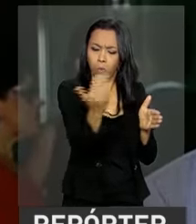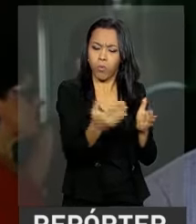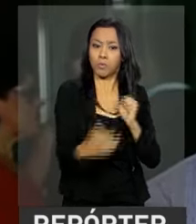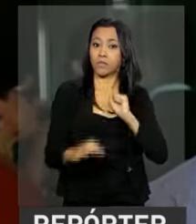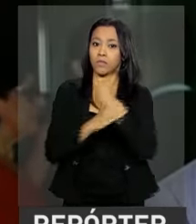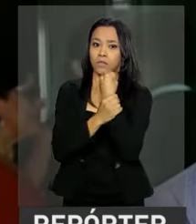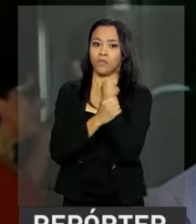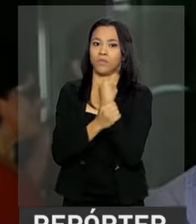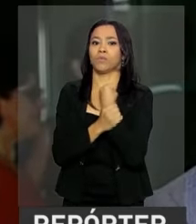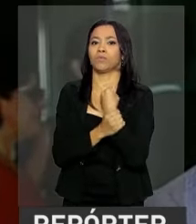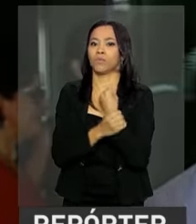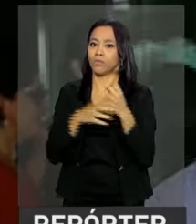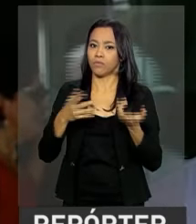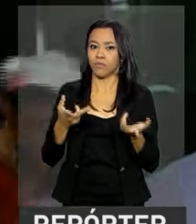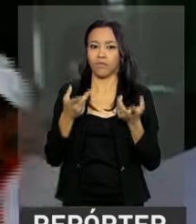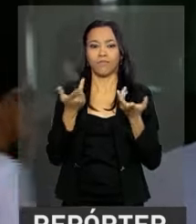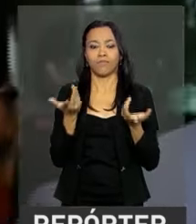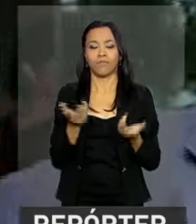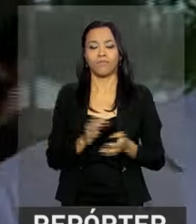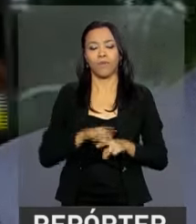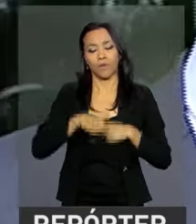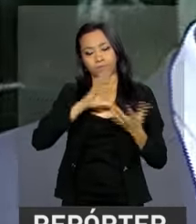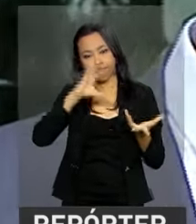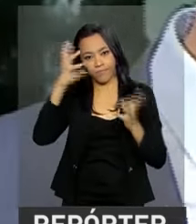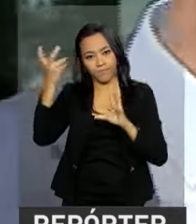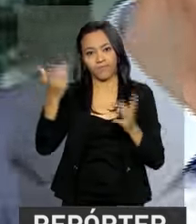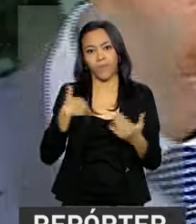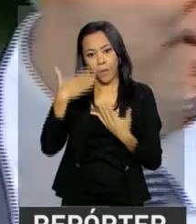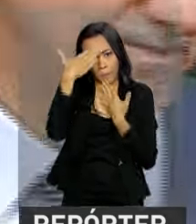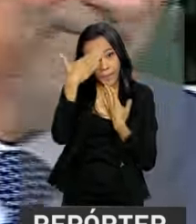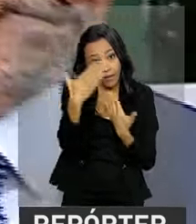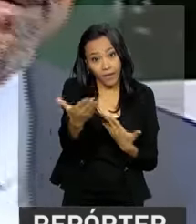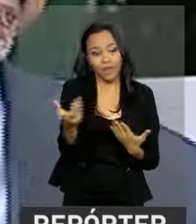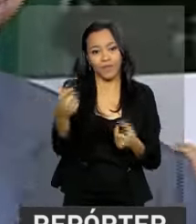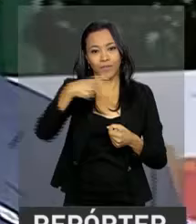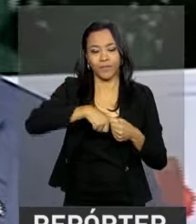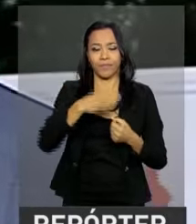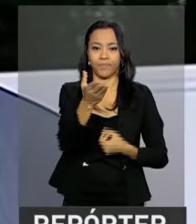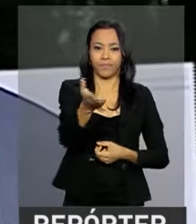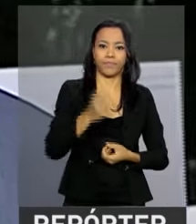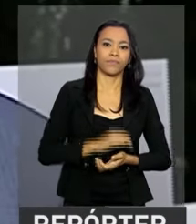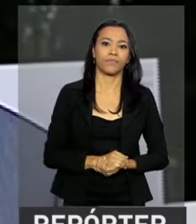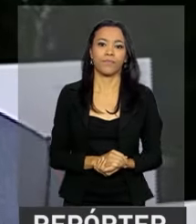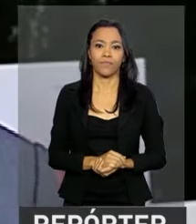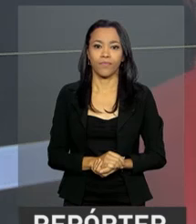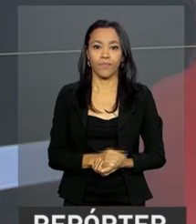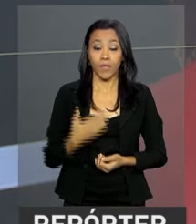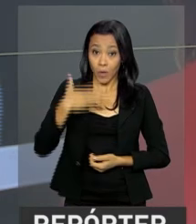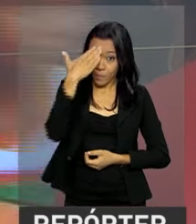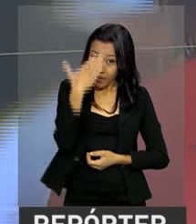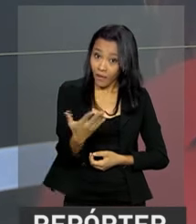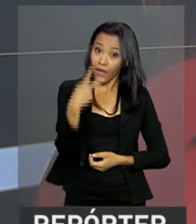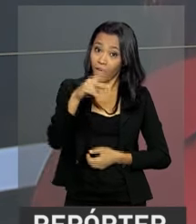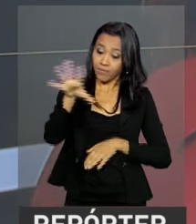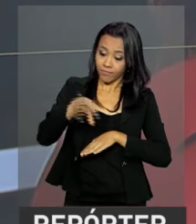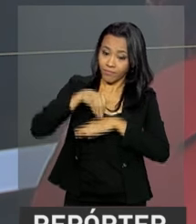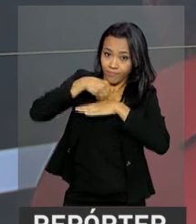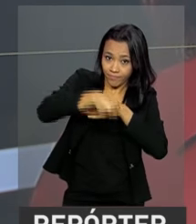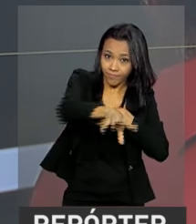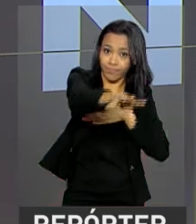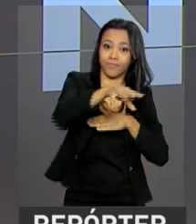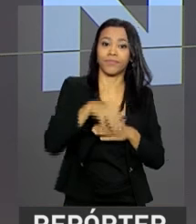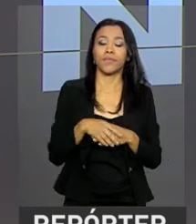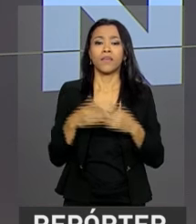numa realidade mudança climática obrigada presidente voz com você no estúdio leandro obrigado deve pelas suas informações